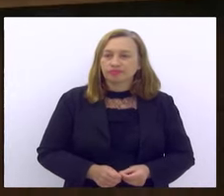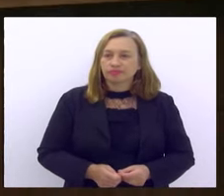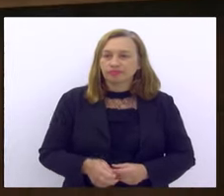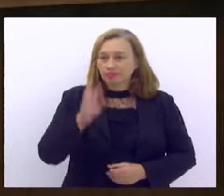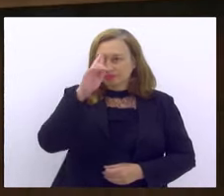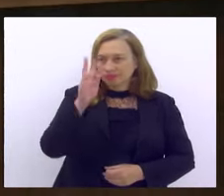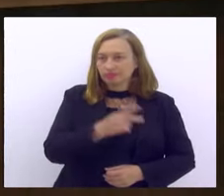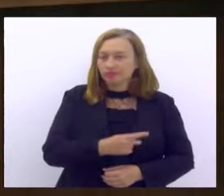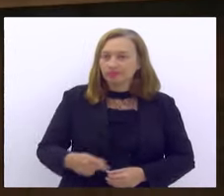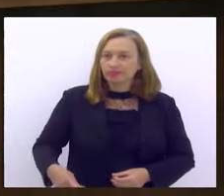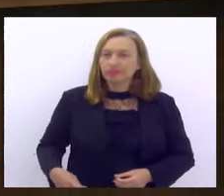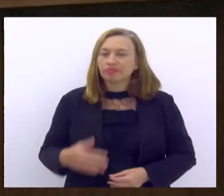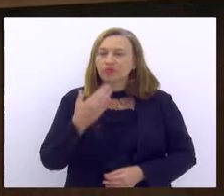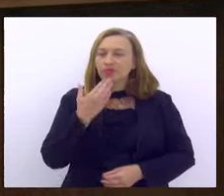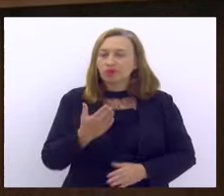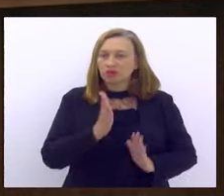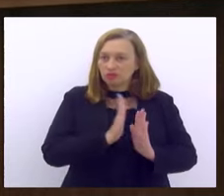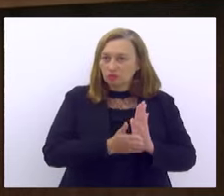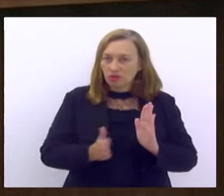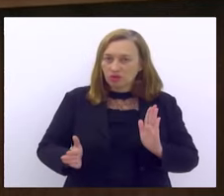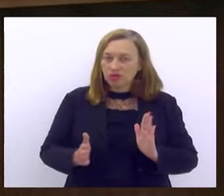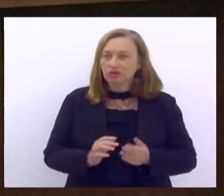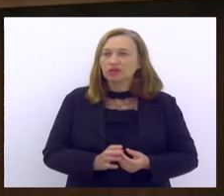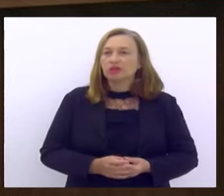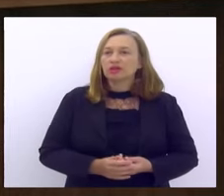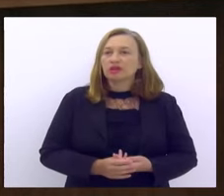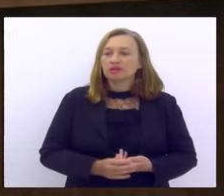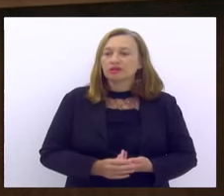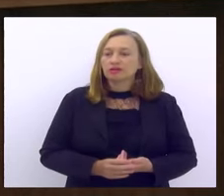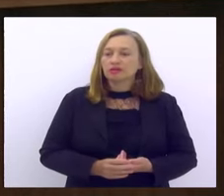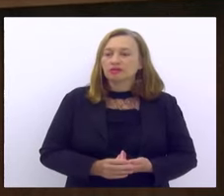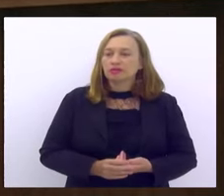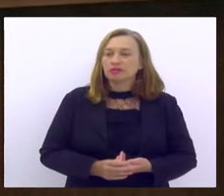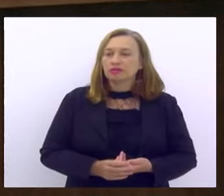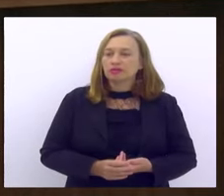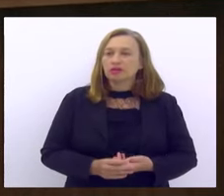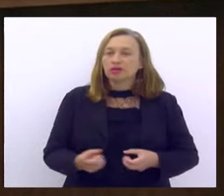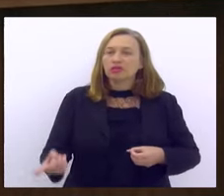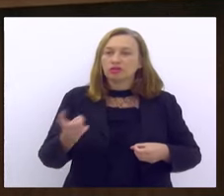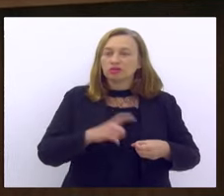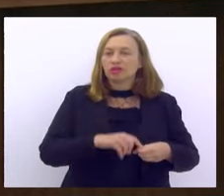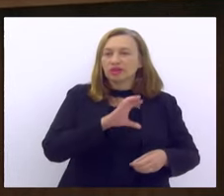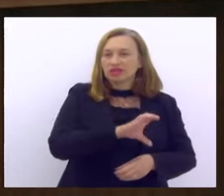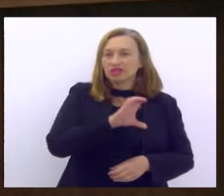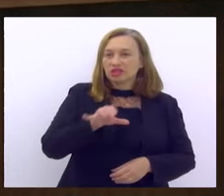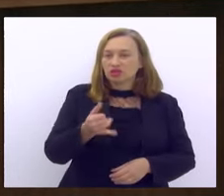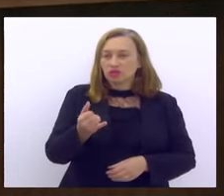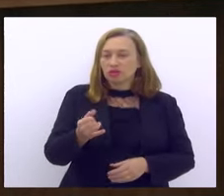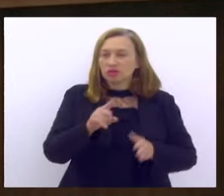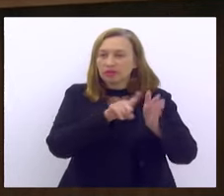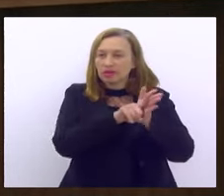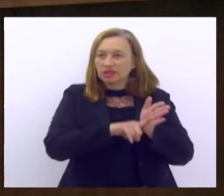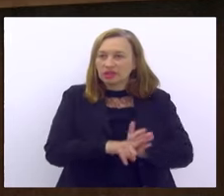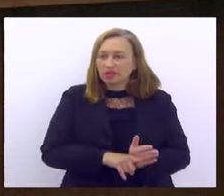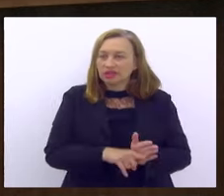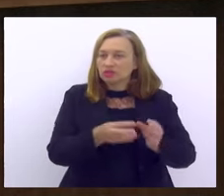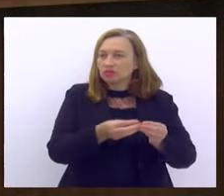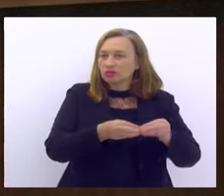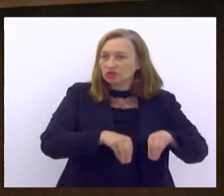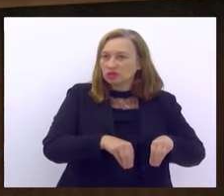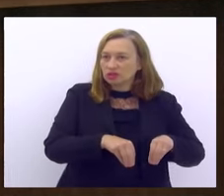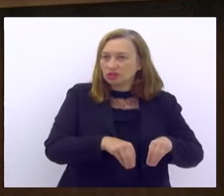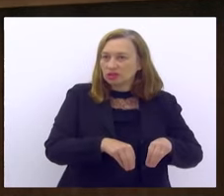Senhora presidente, pedi uma questão de ordem a Vossa Excelência para remeter o projeto à CCJ para análise de uma eventual